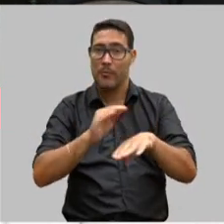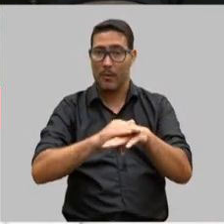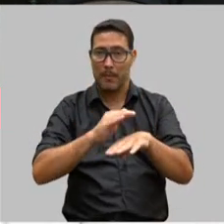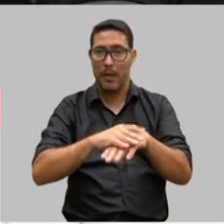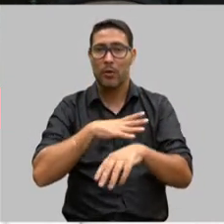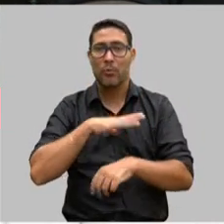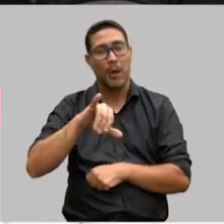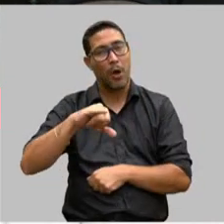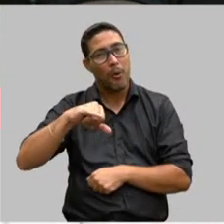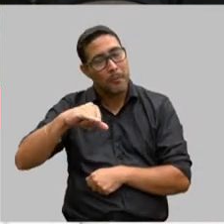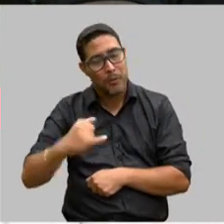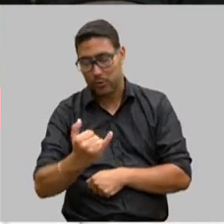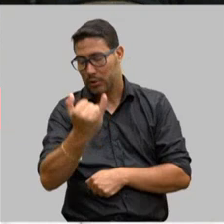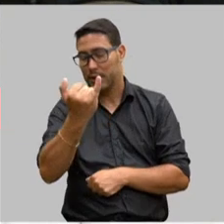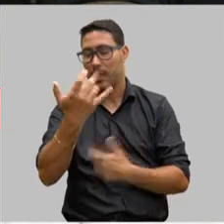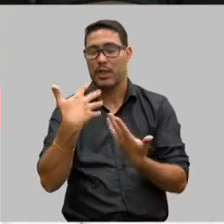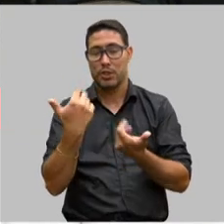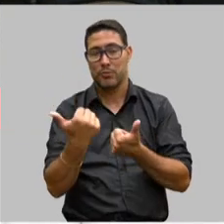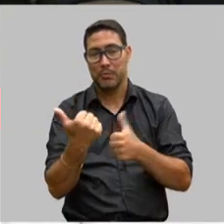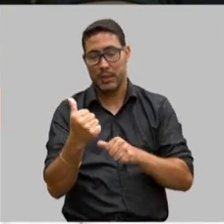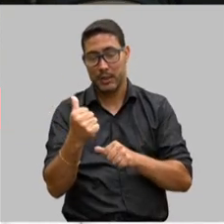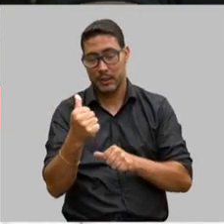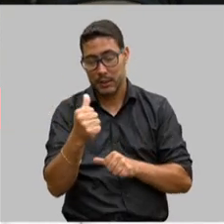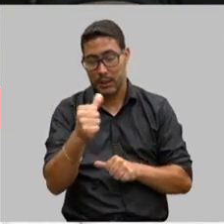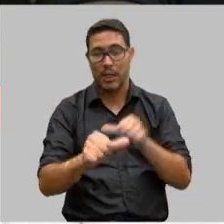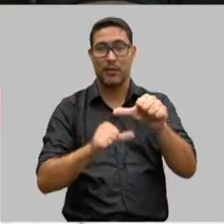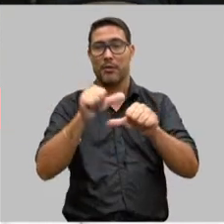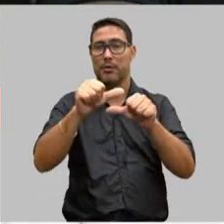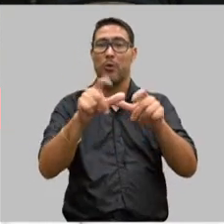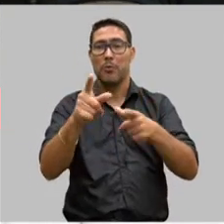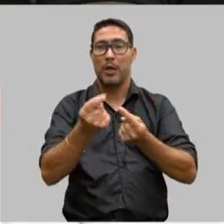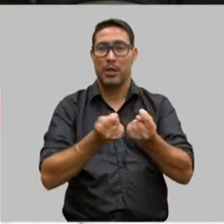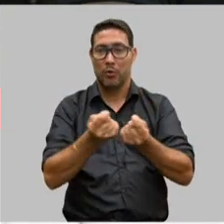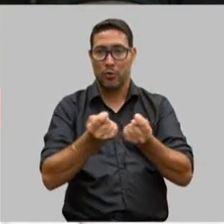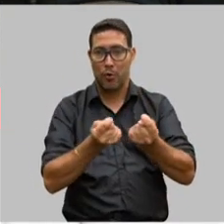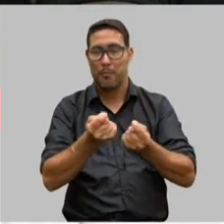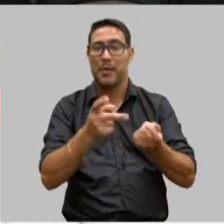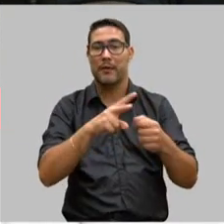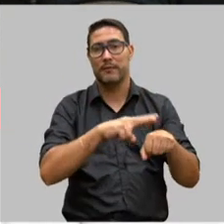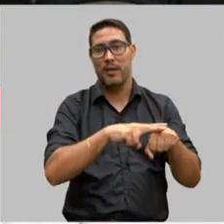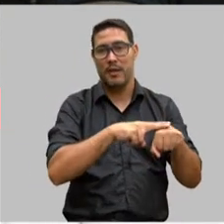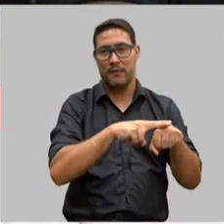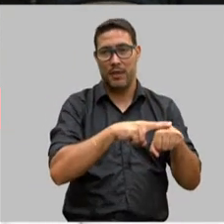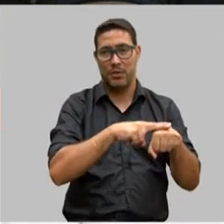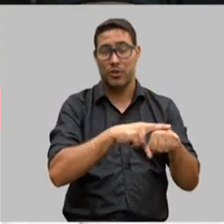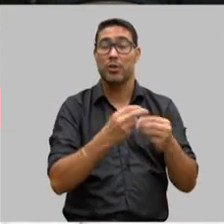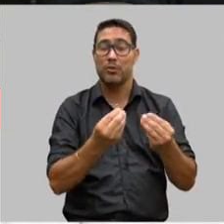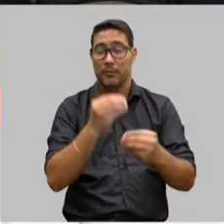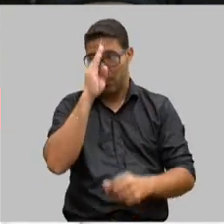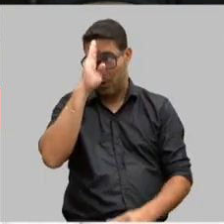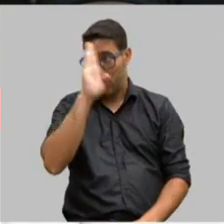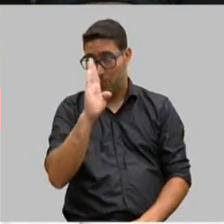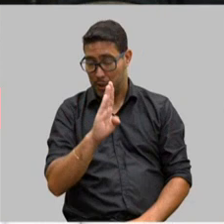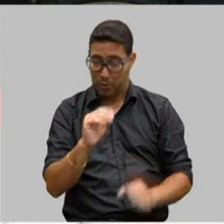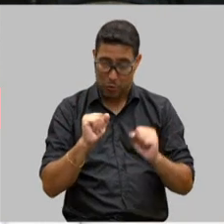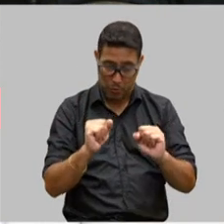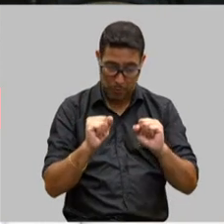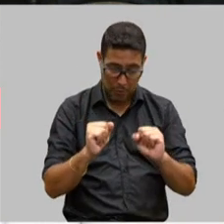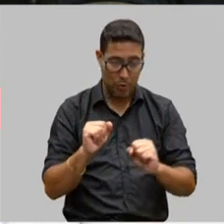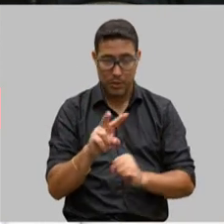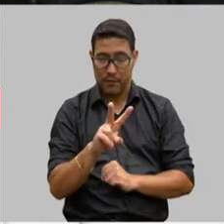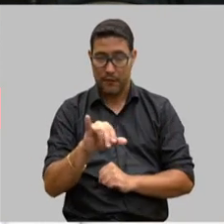a questão da transição para uma economia verde. Como é que o Brasil pode e vai aproveitar